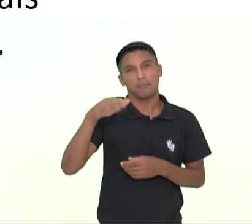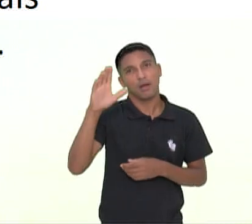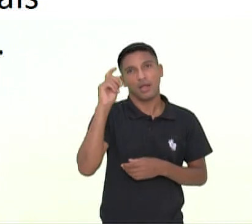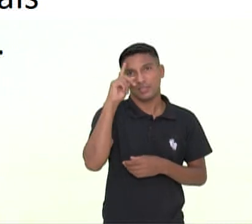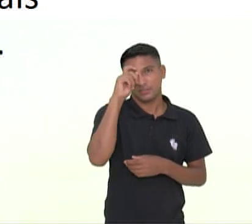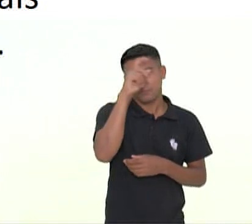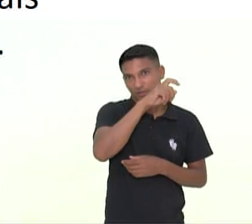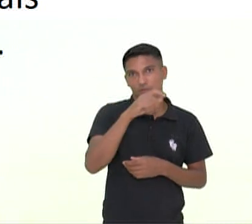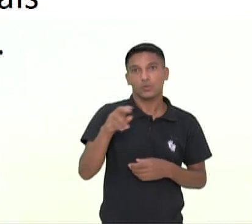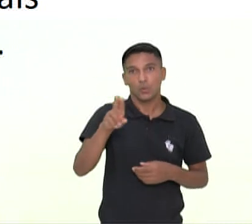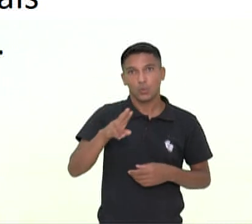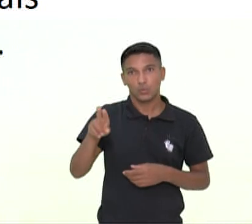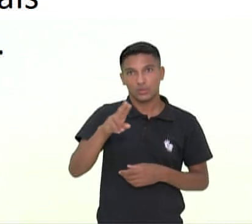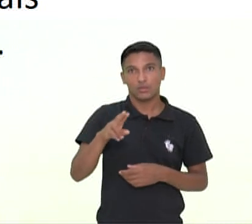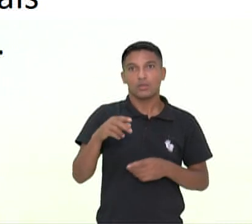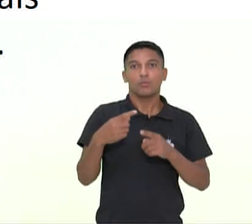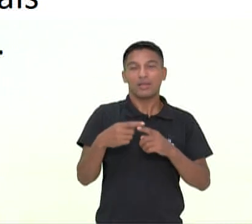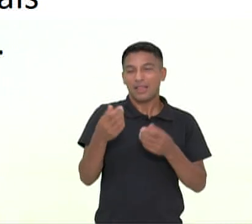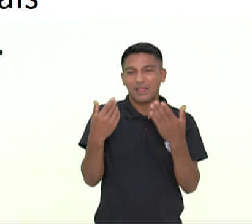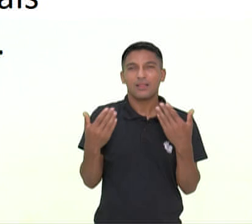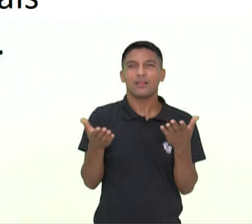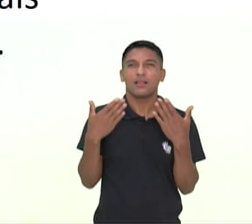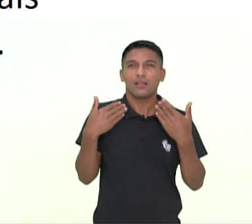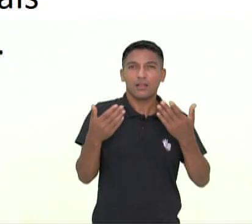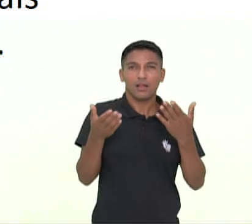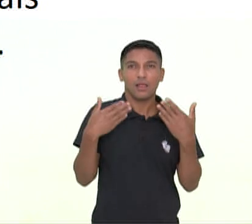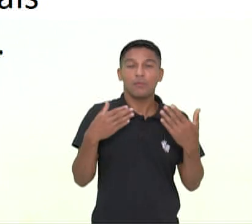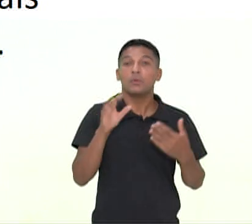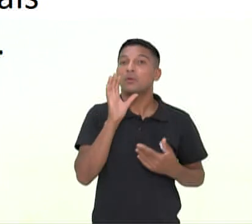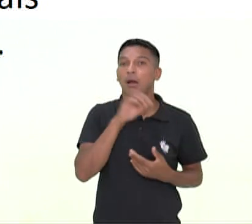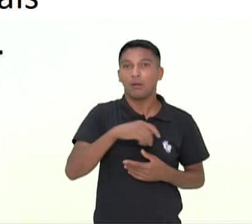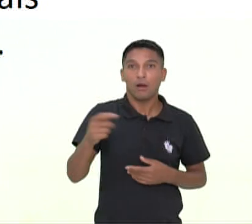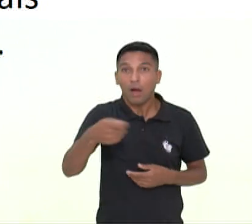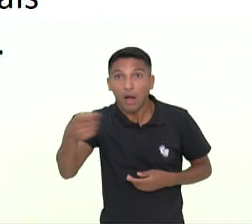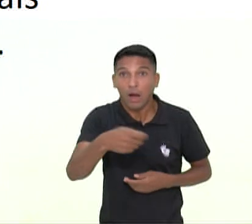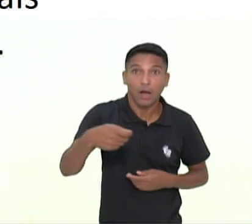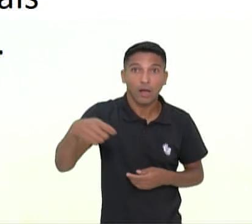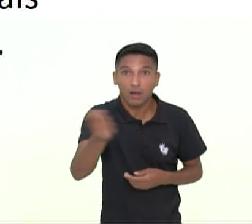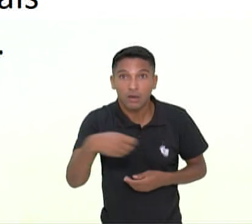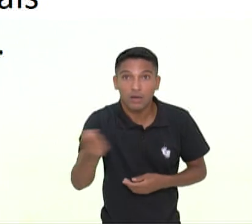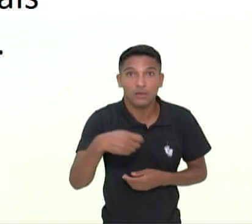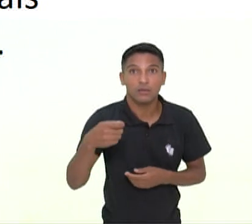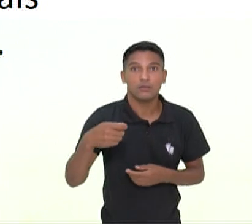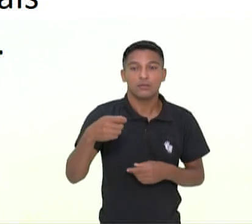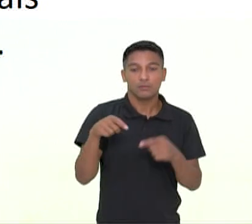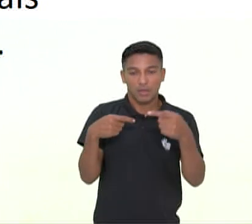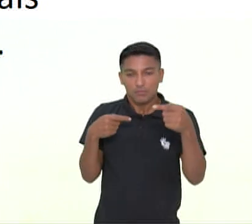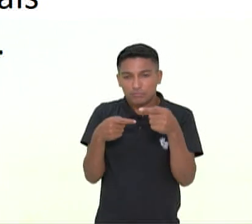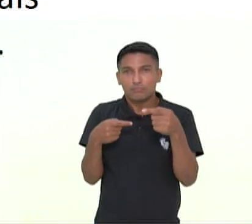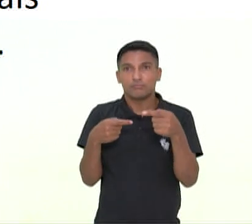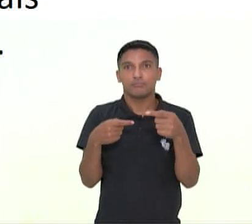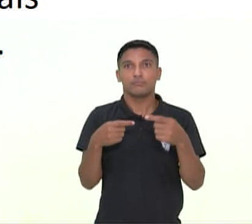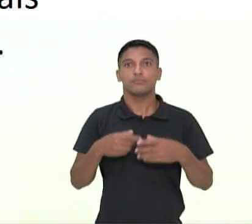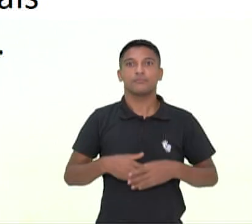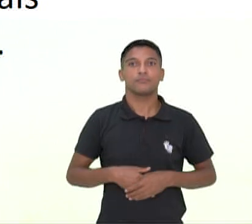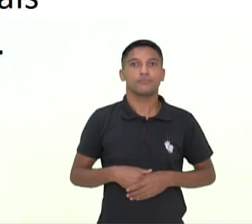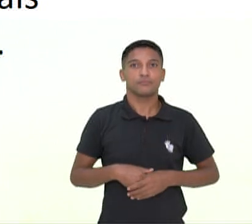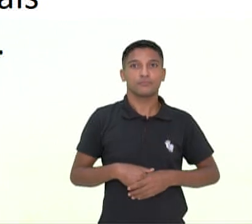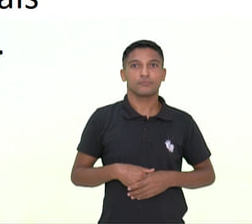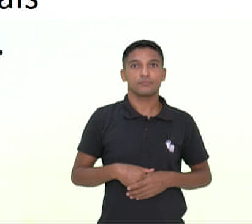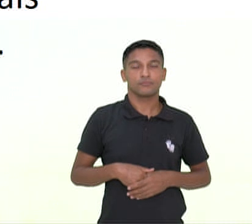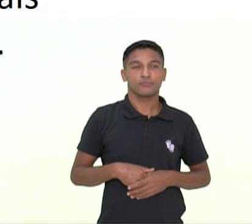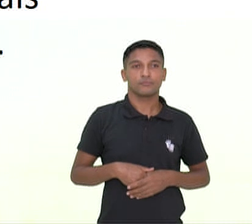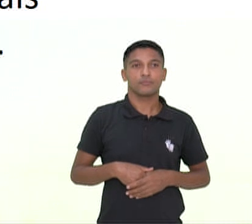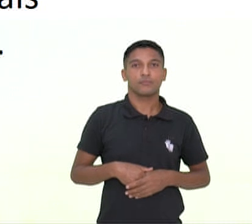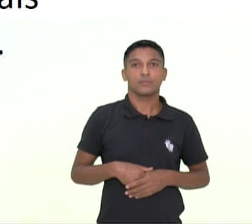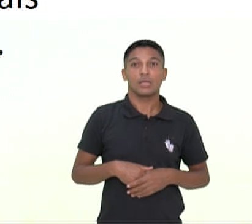das Armas Exatamente porque ela é muito leve Então ela é muito rápida ela é a mais curta também então acaba